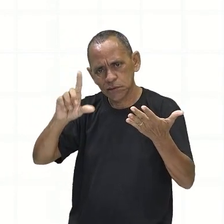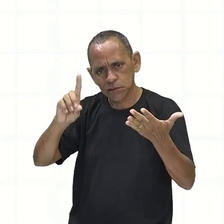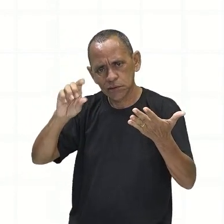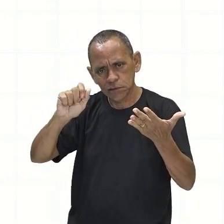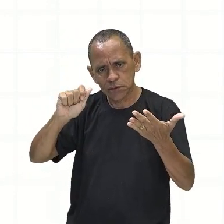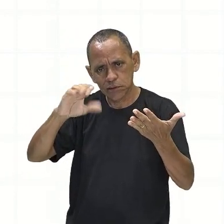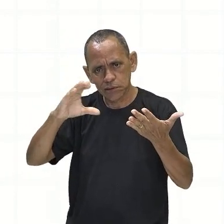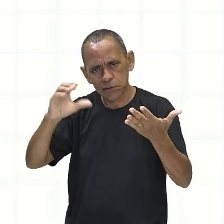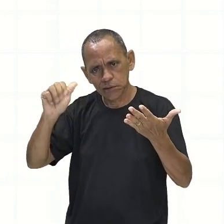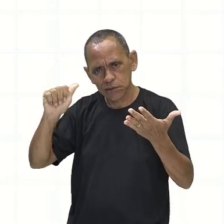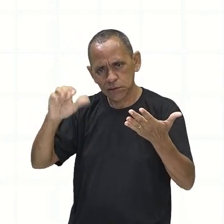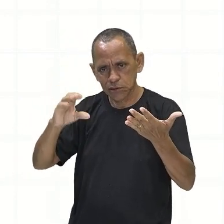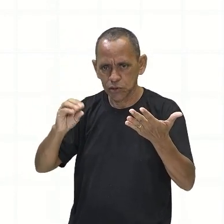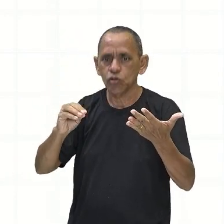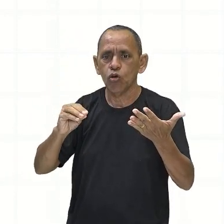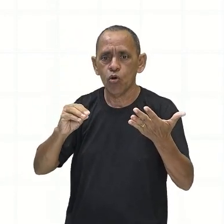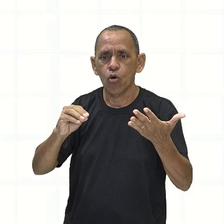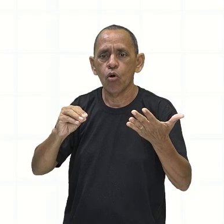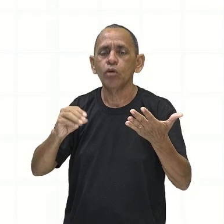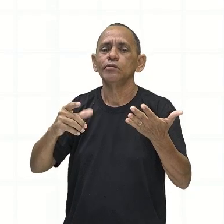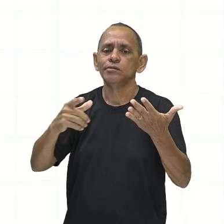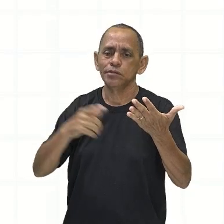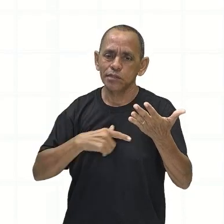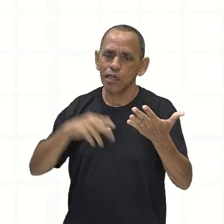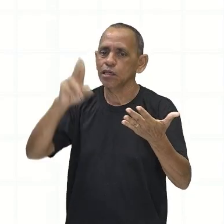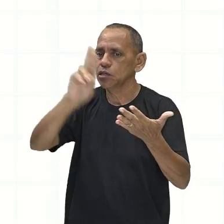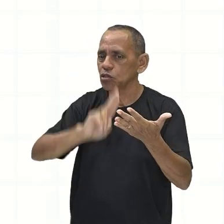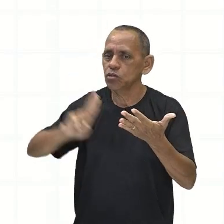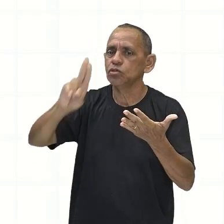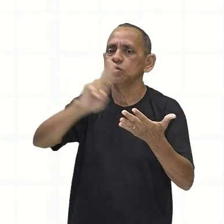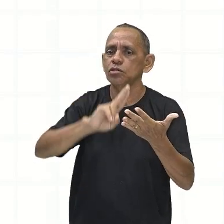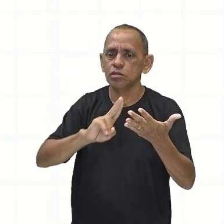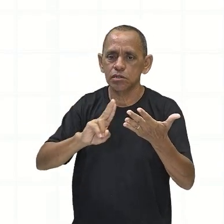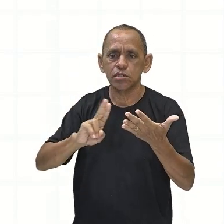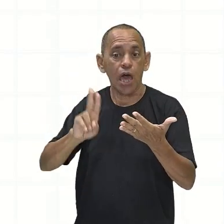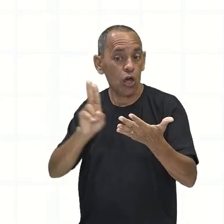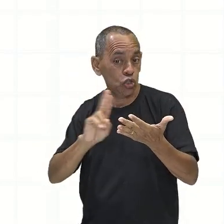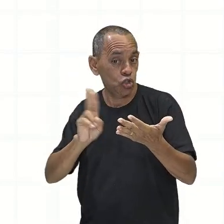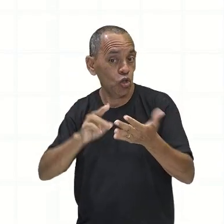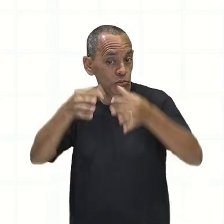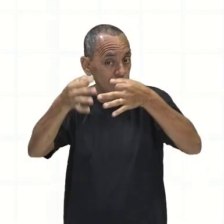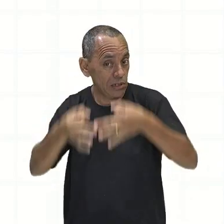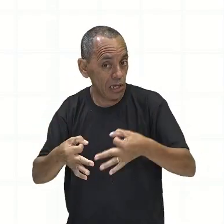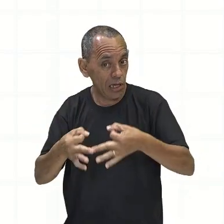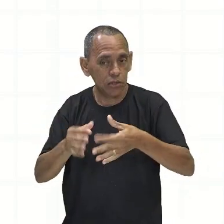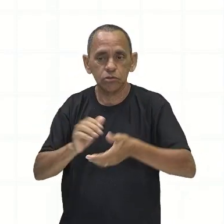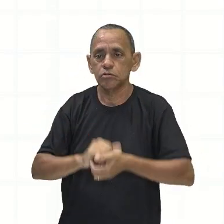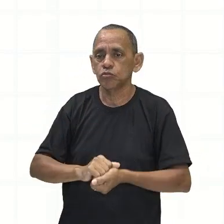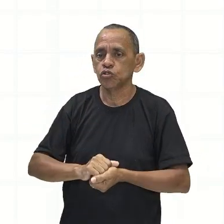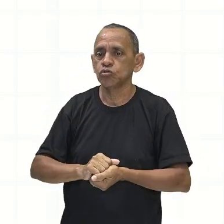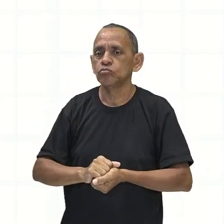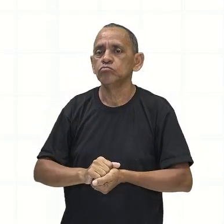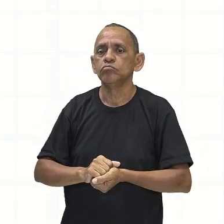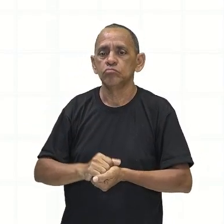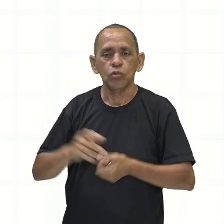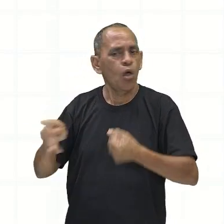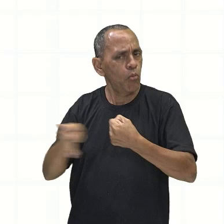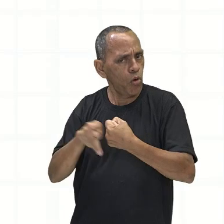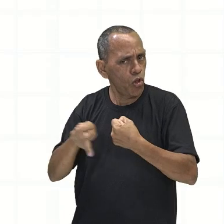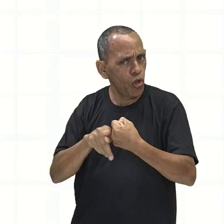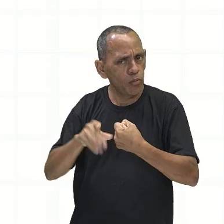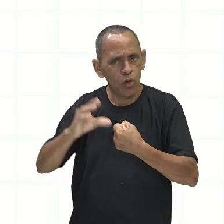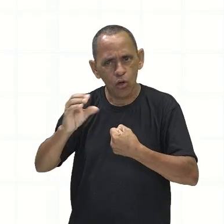lá. Esse elemento aí, esse pronome oblíquo, ele retoma